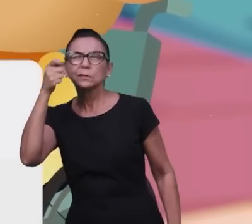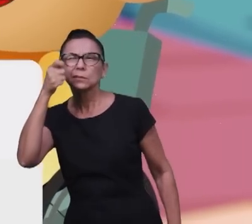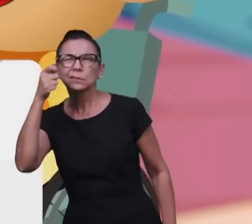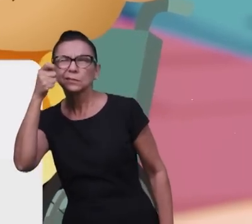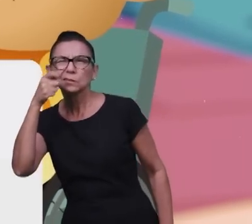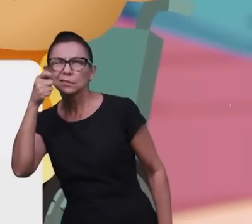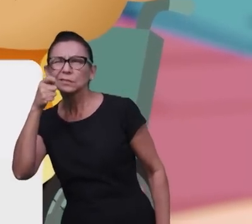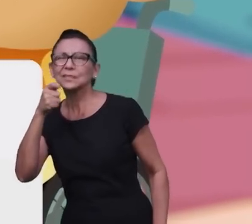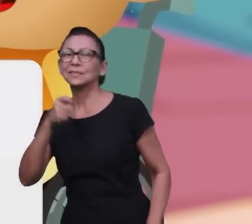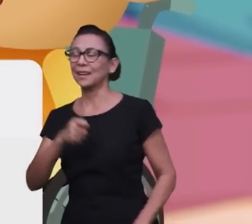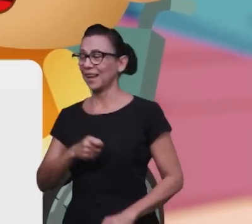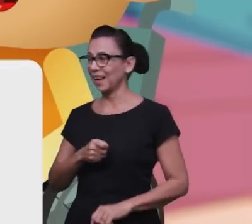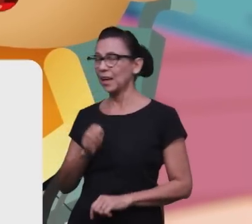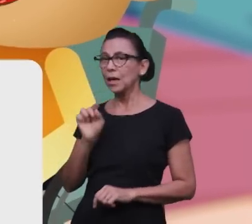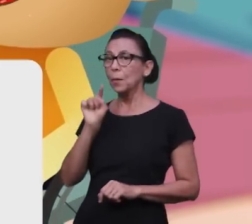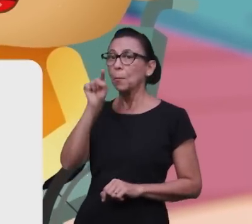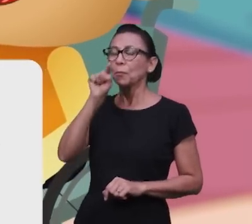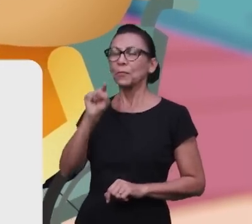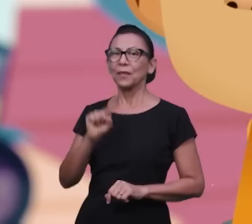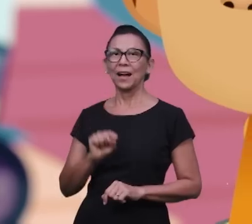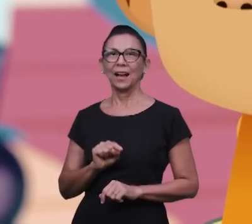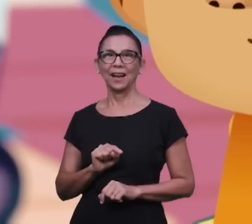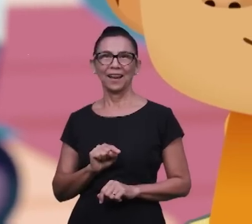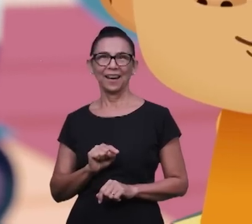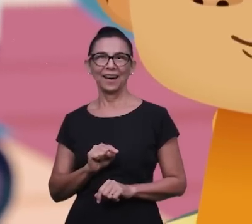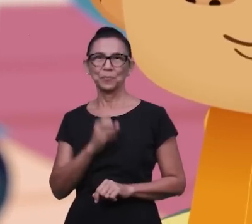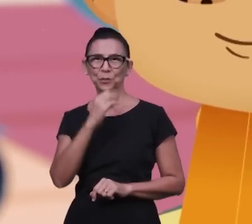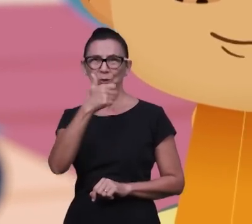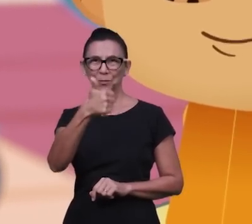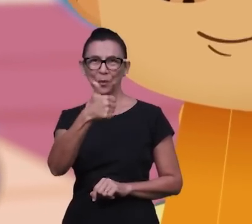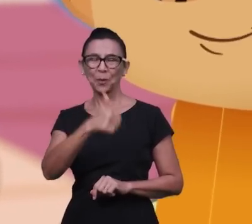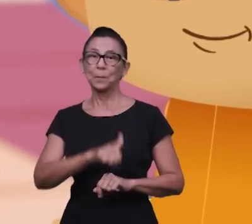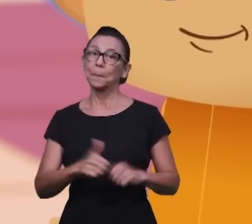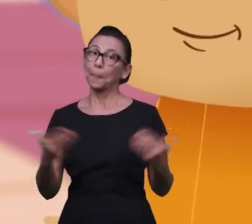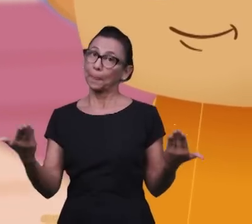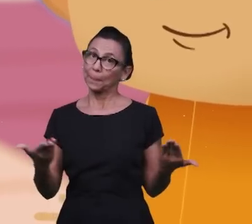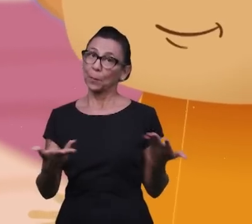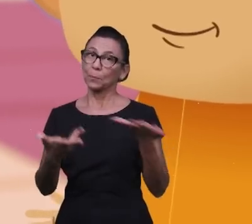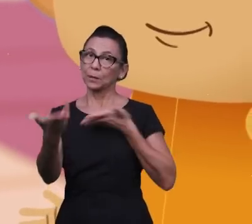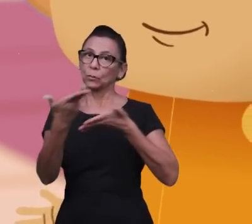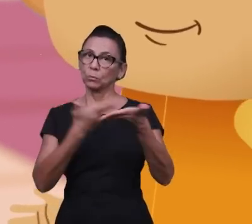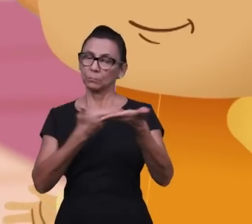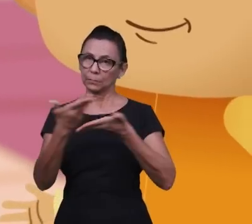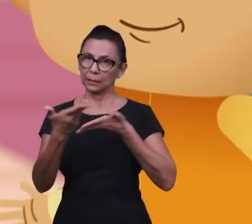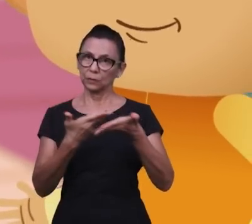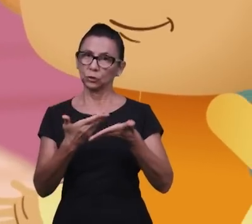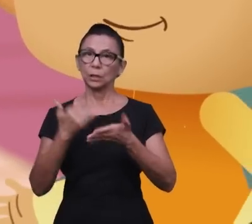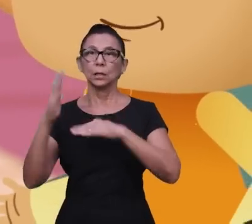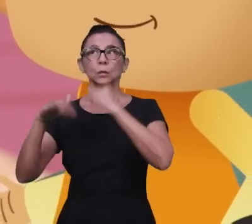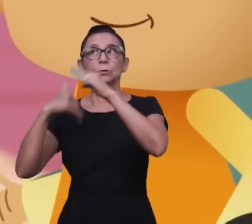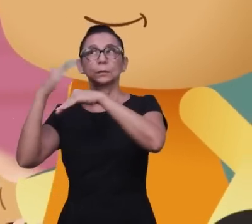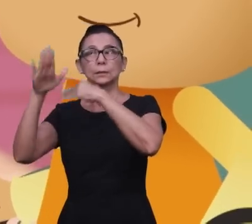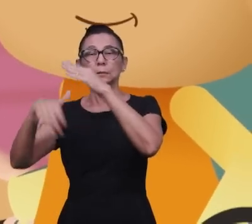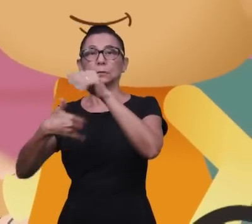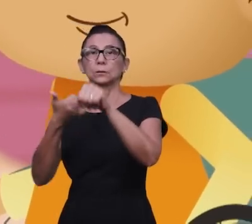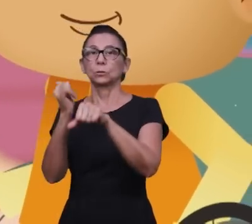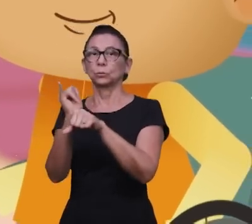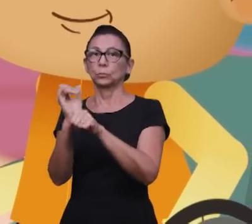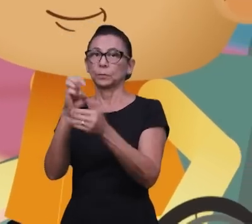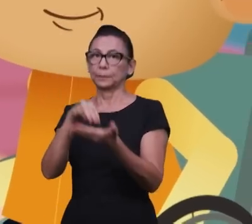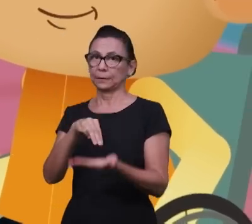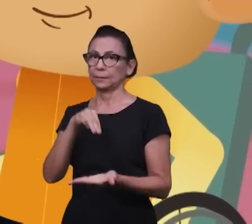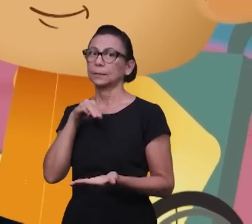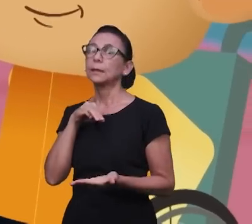quer procurar, Elo. A gente não perde nada. Irmãos, para contribuir com o crescimento e a expansão do canal da Igreja